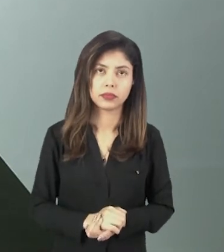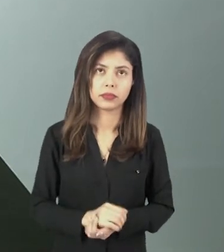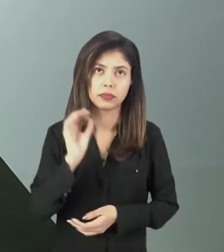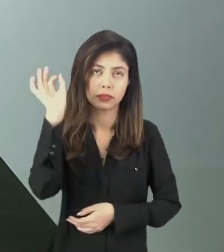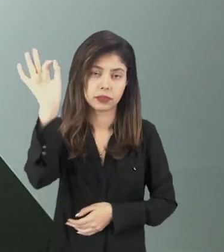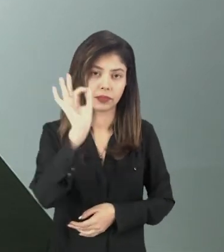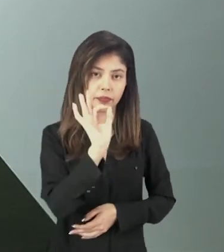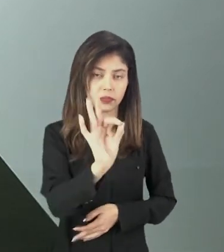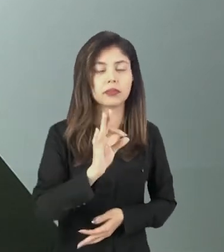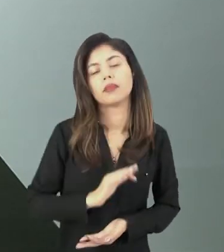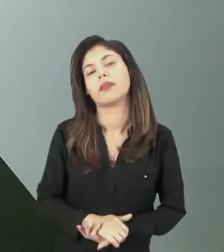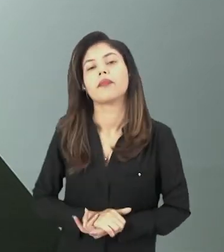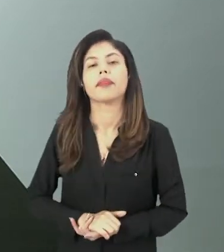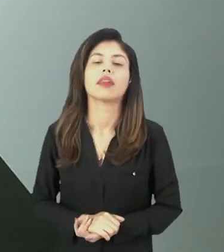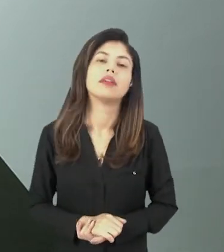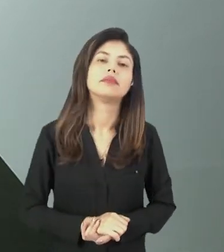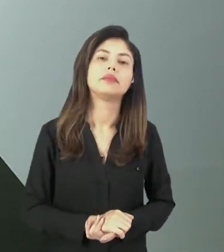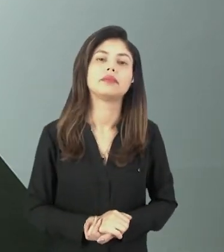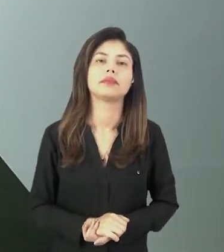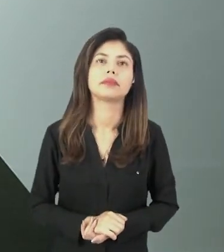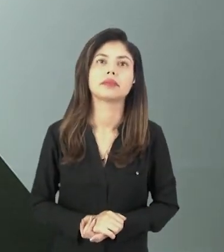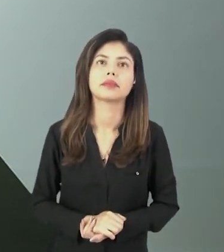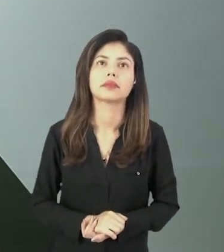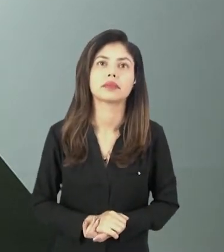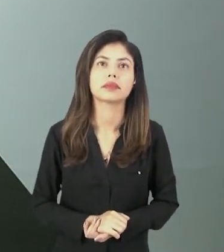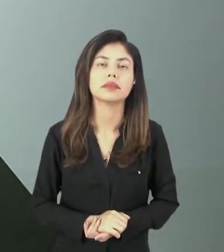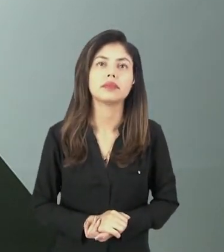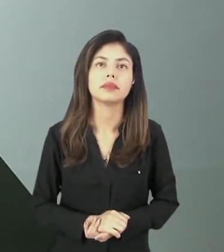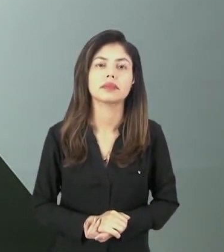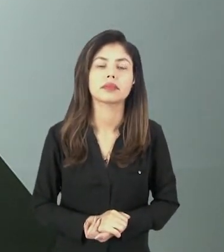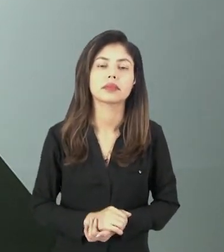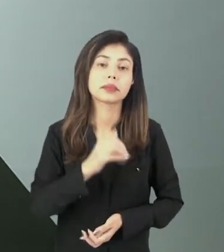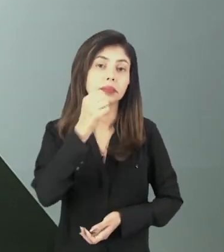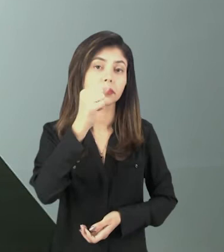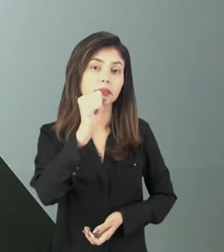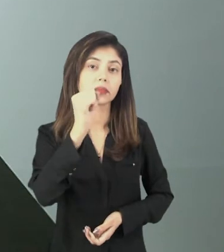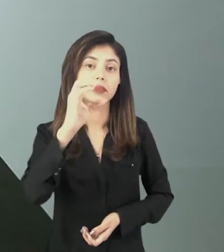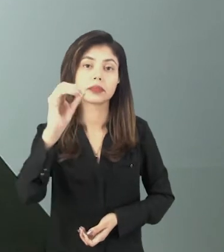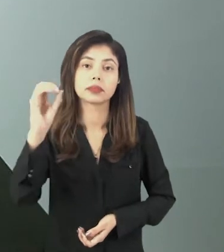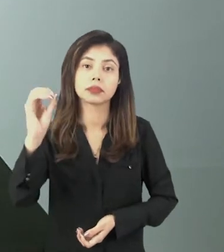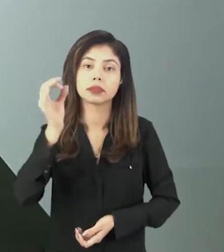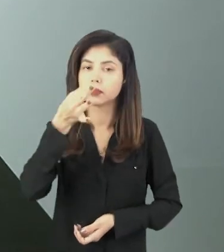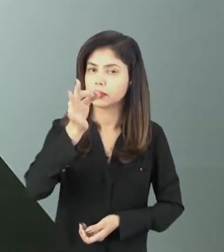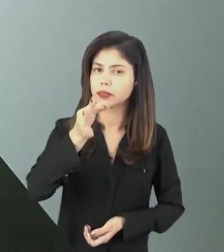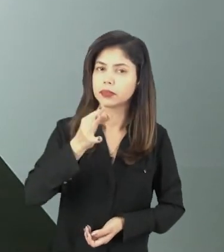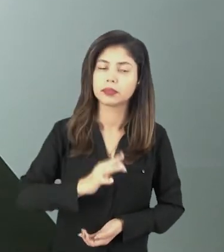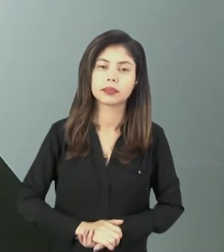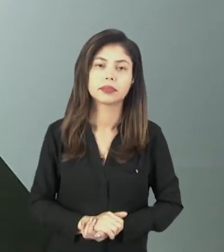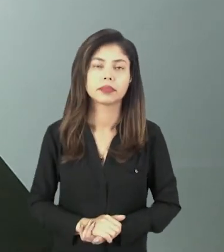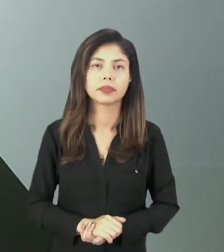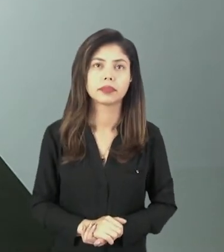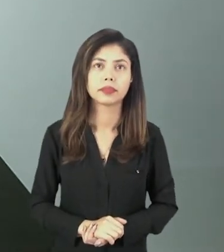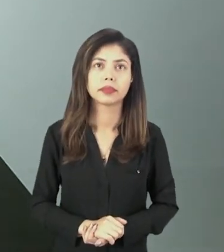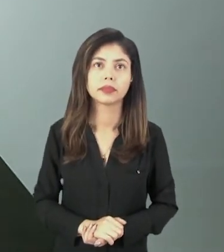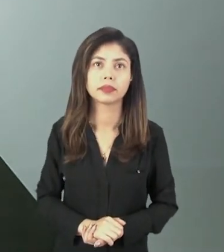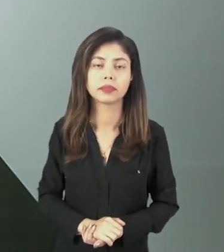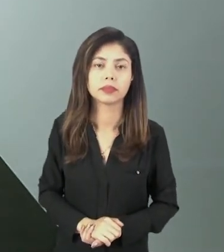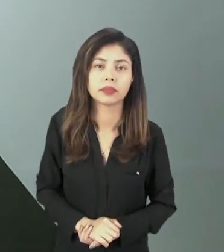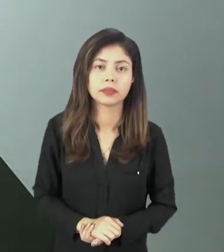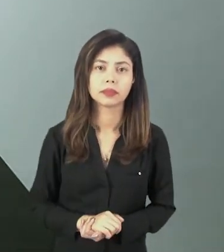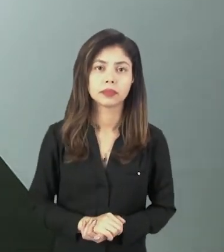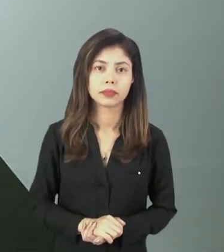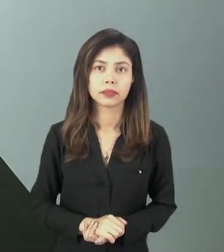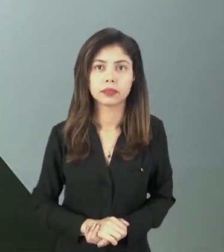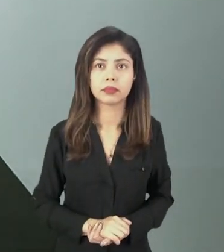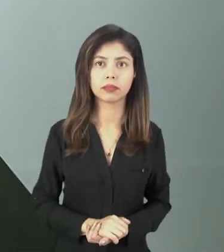por cento de 800 certinho então o